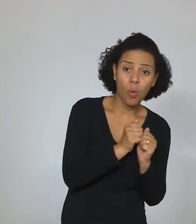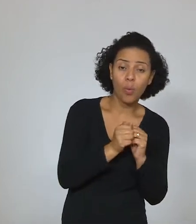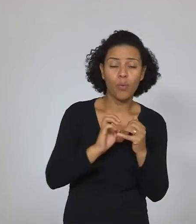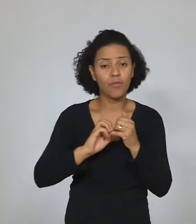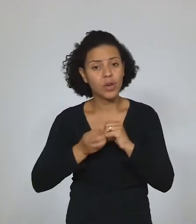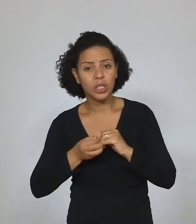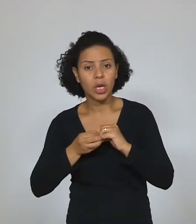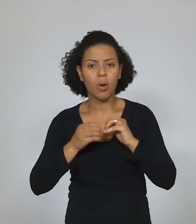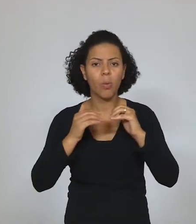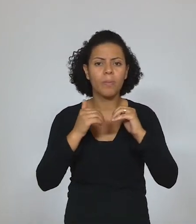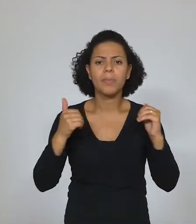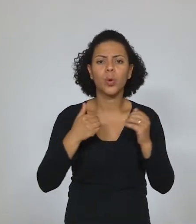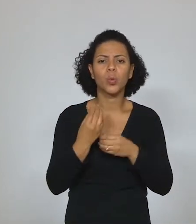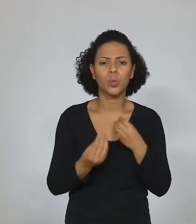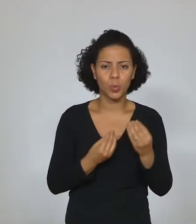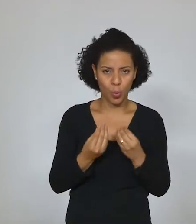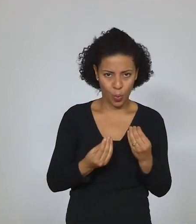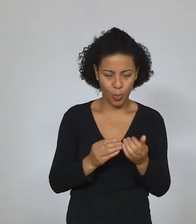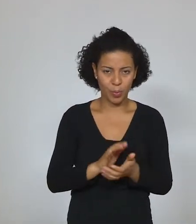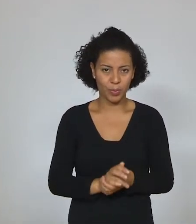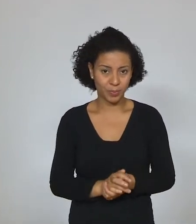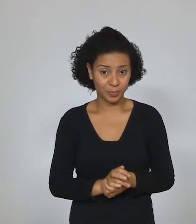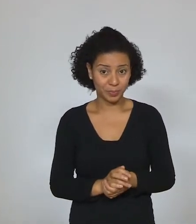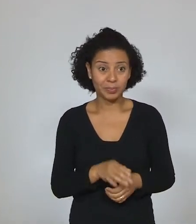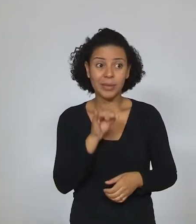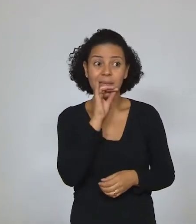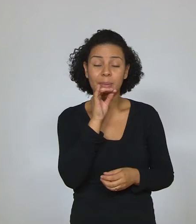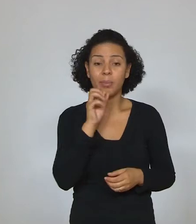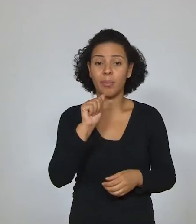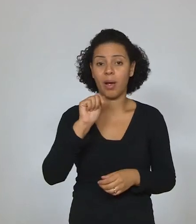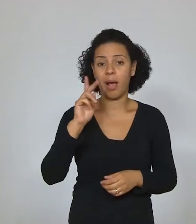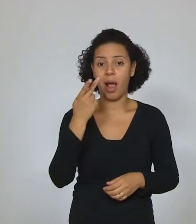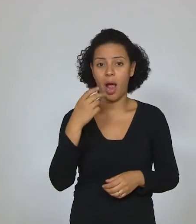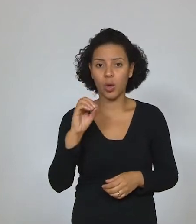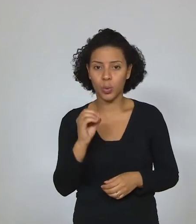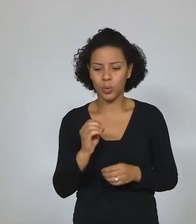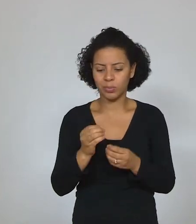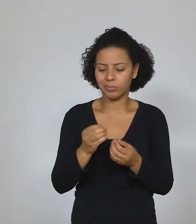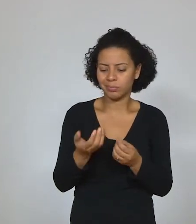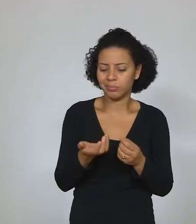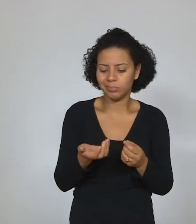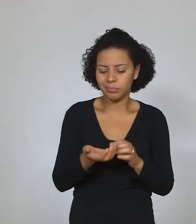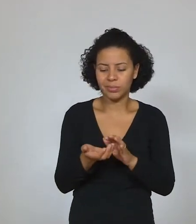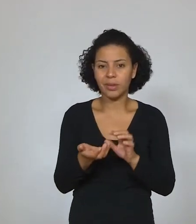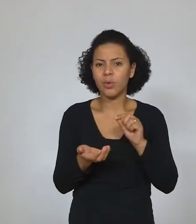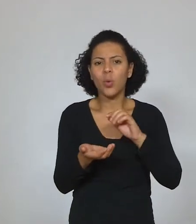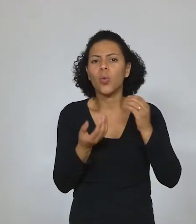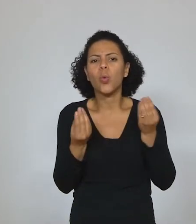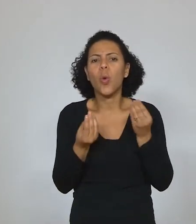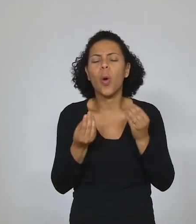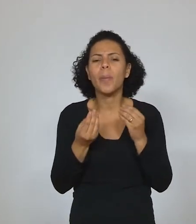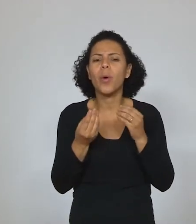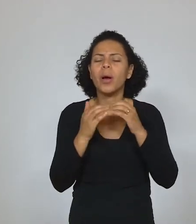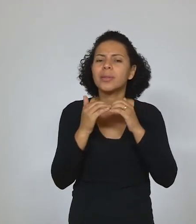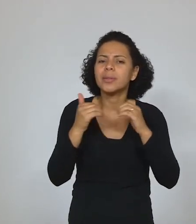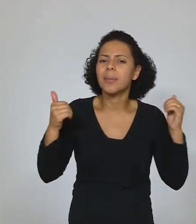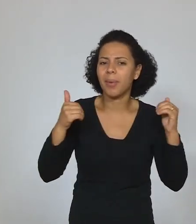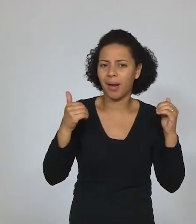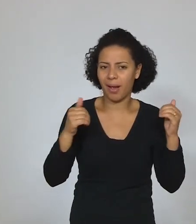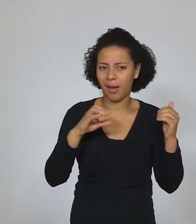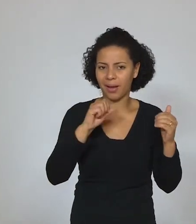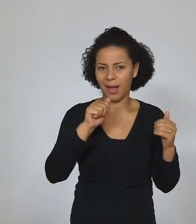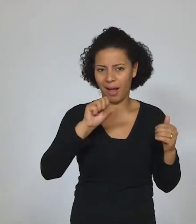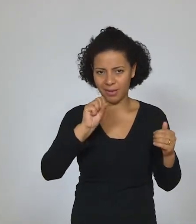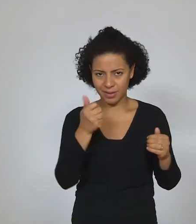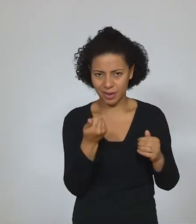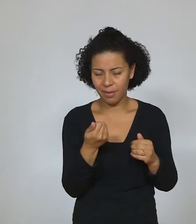você tempera uma comida. Como você faria para separar as cascas? Todas essas propostas de separação vão ser abordadas no final da aula,